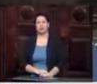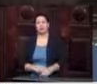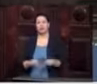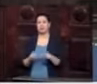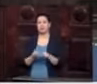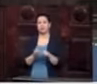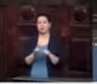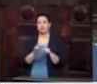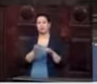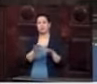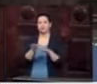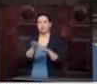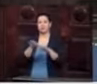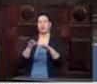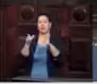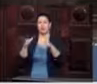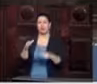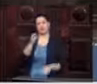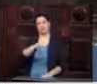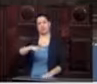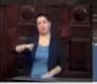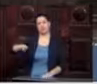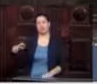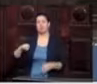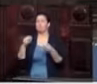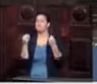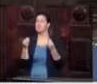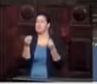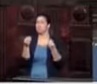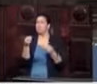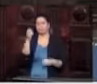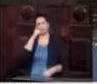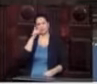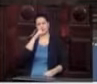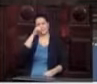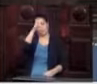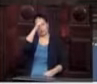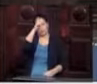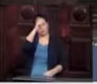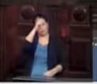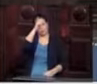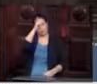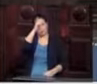da Maré, como no complexo do Alemão,